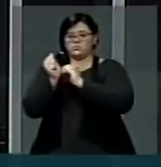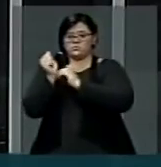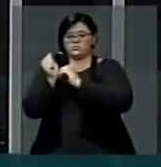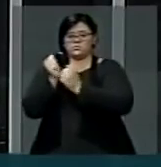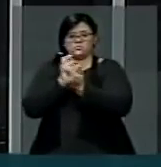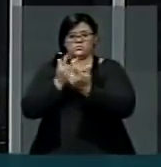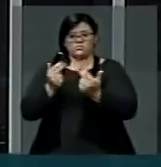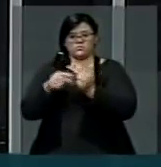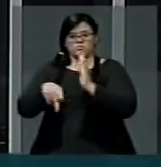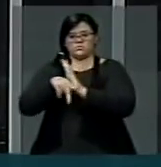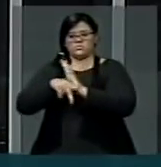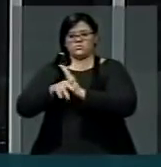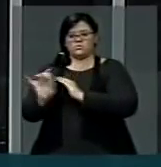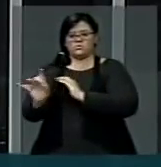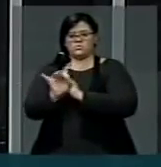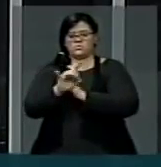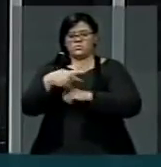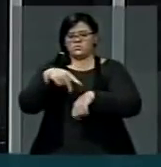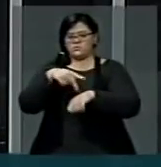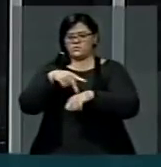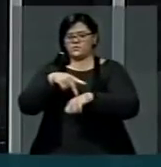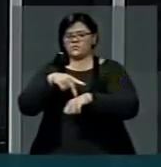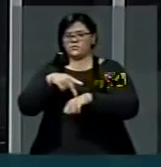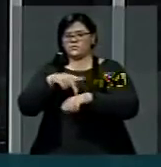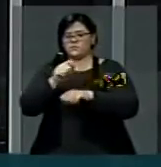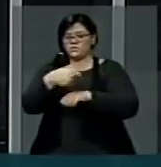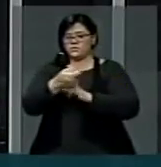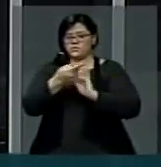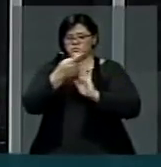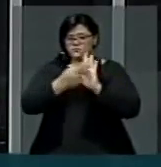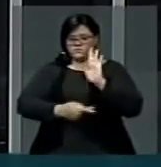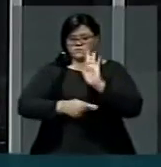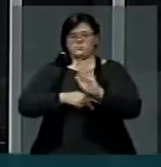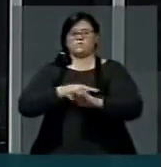projeto do Marco Civil da Internet, que nossa